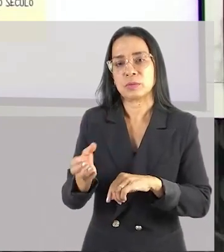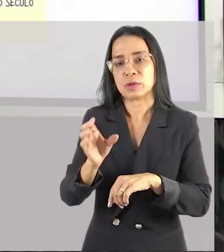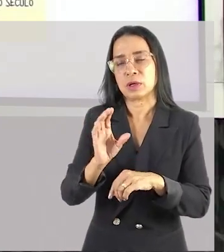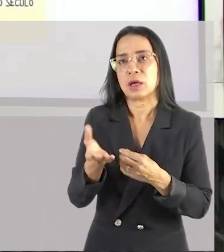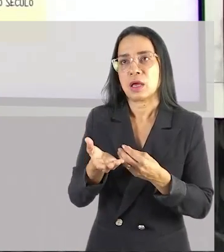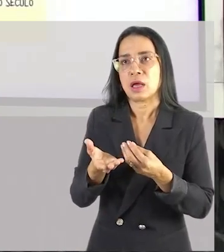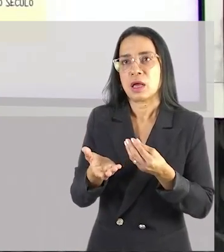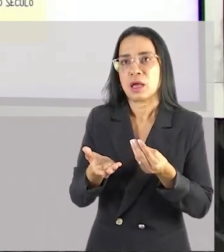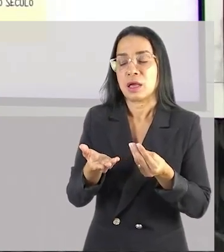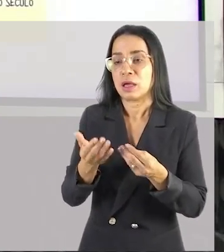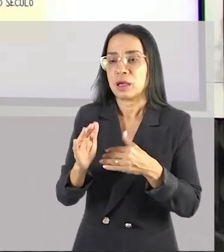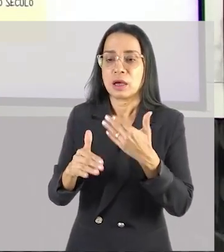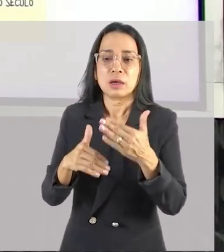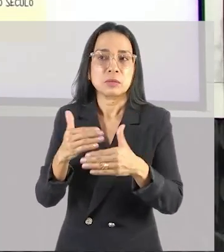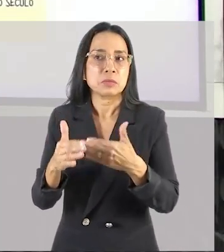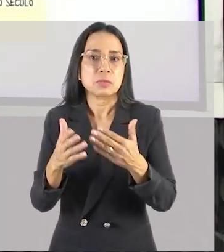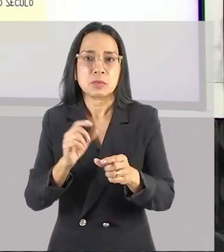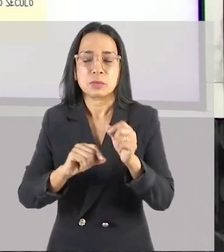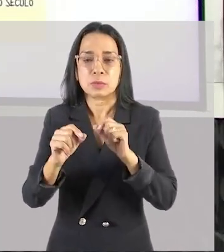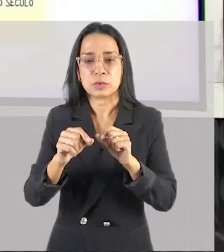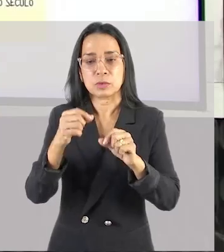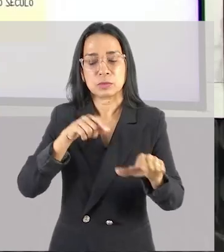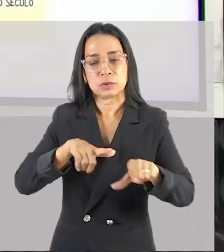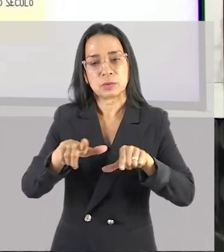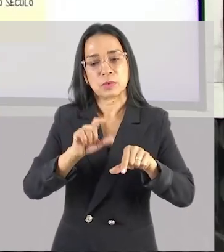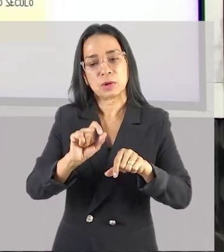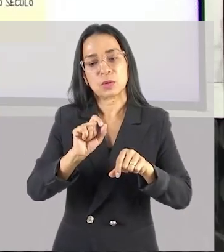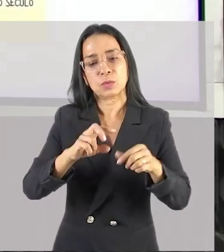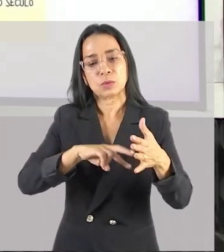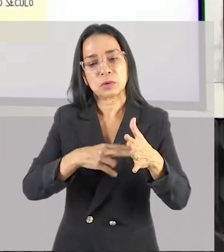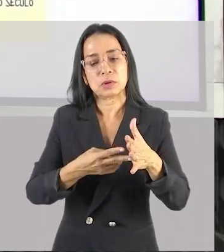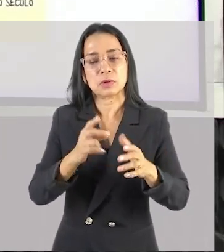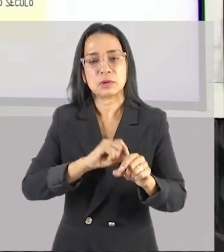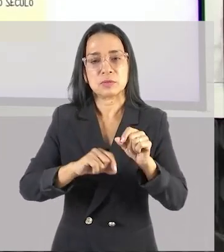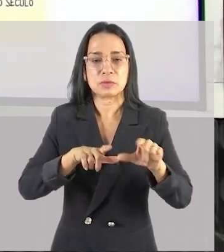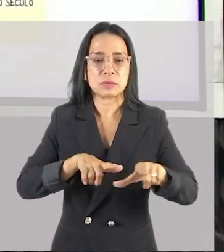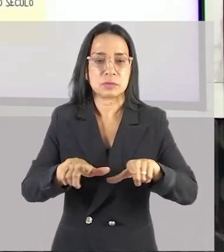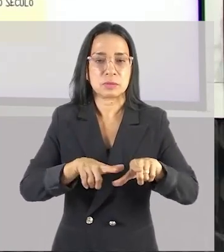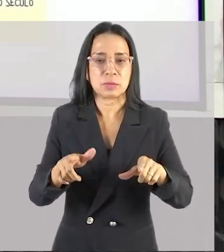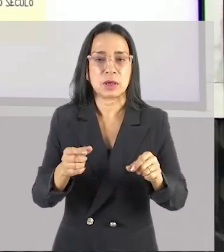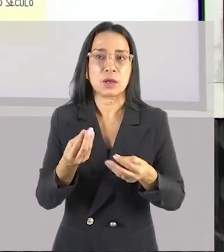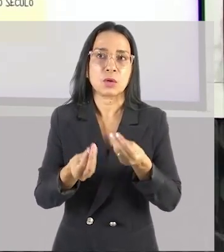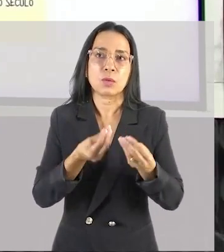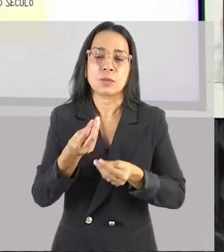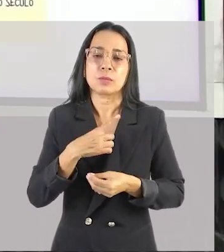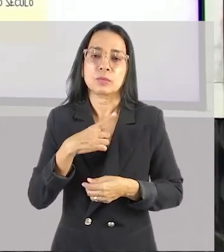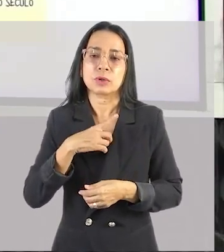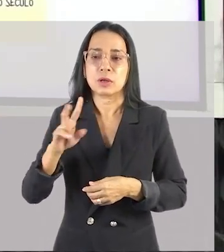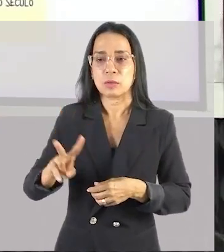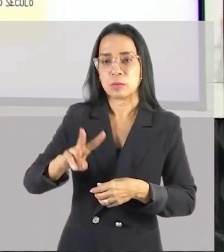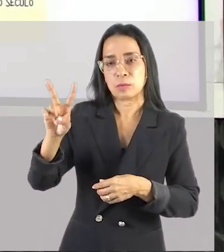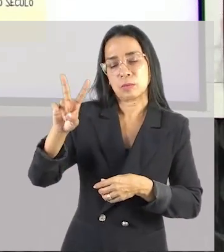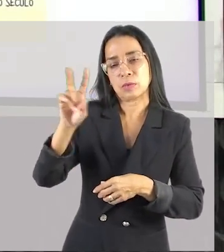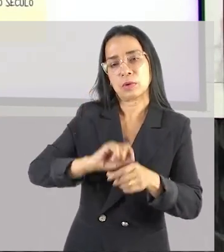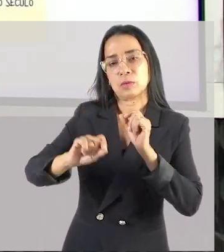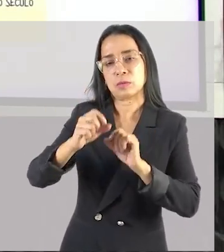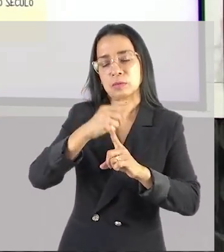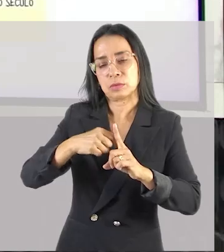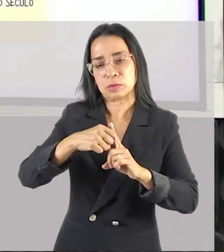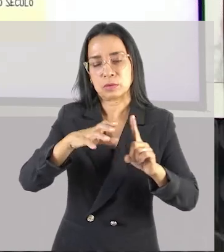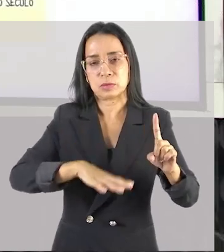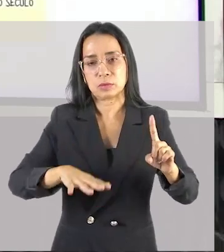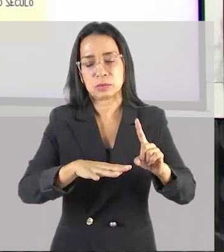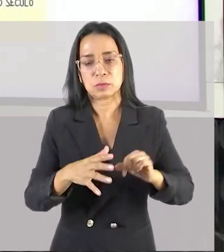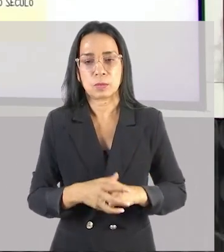do trabalho, o que é o trabalho e como ele traz ali um valor social. Um dos fundamentos da República Federativa